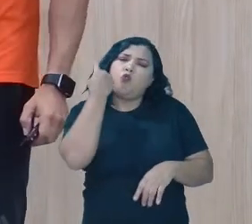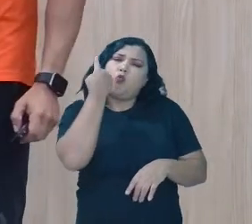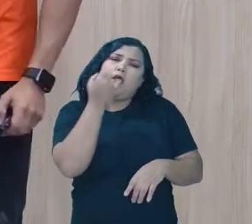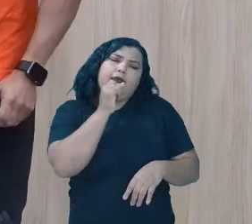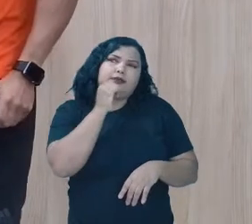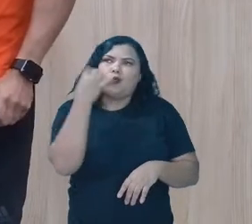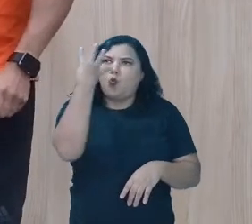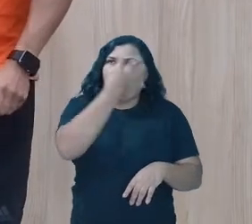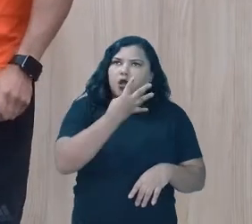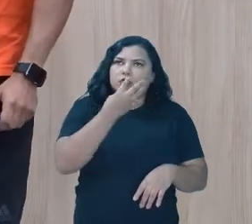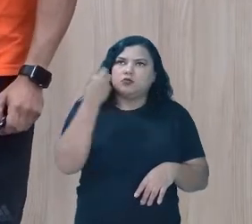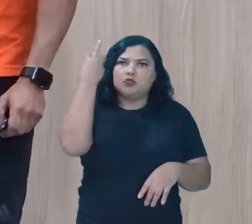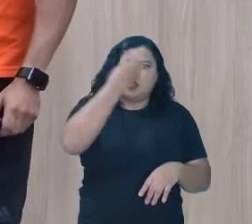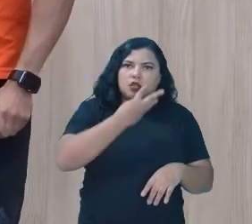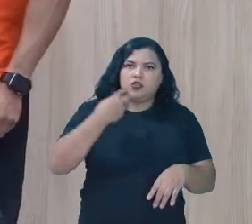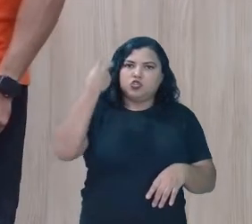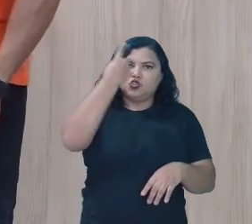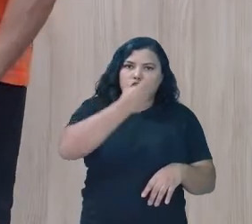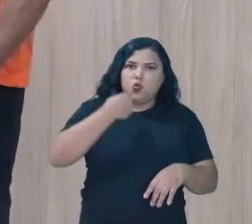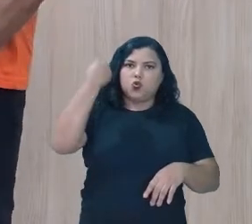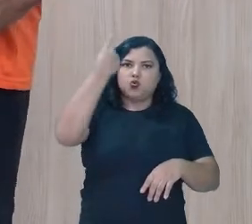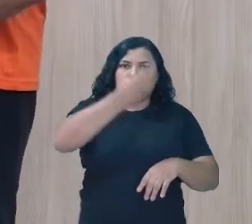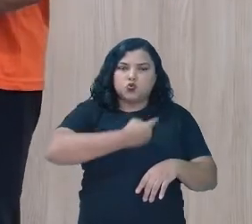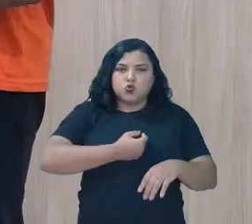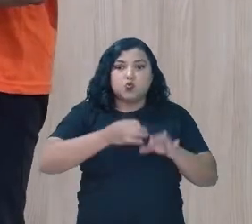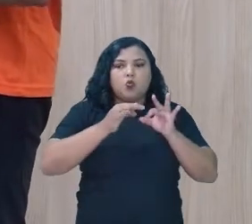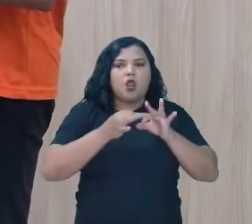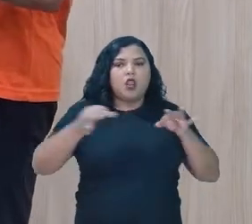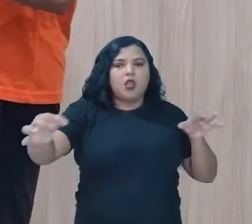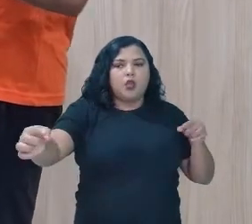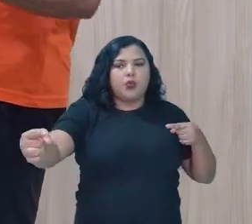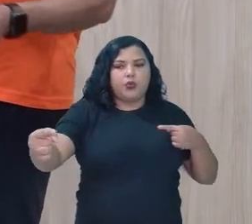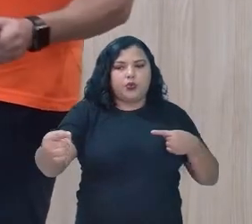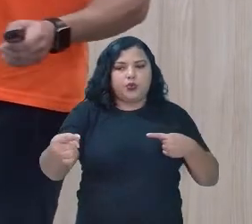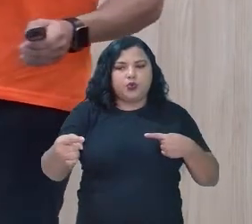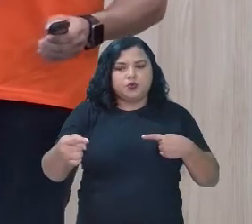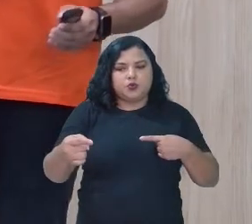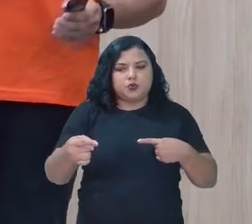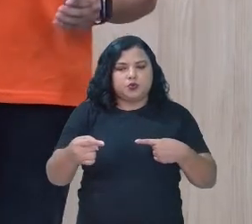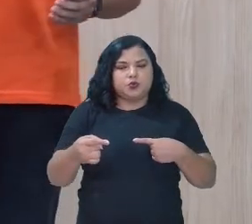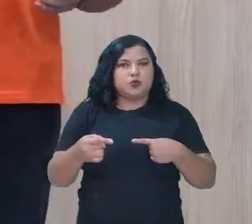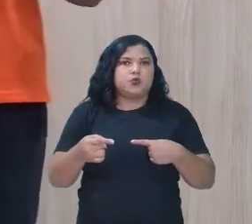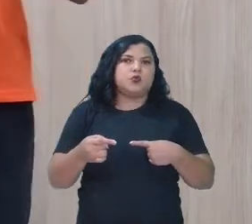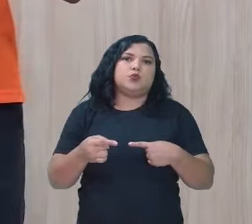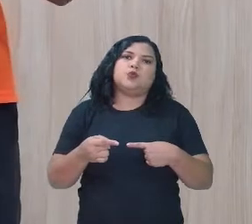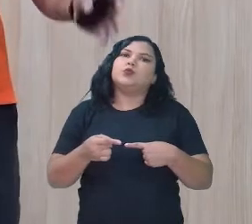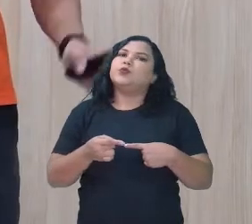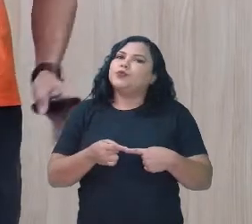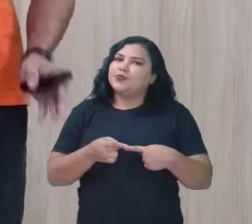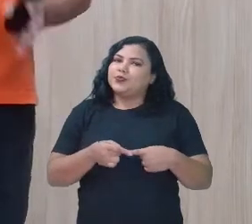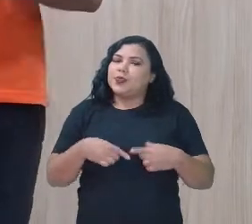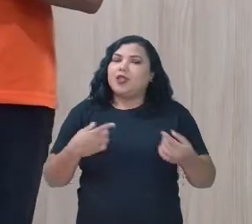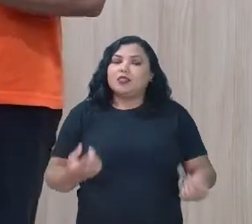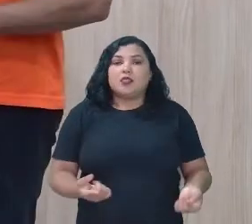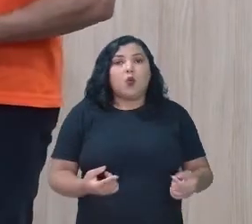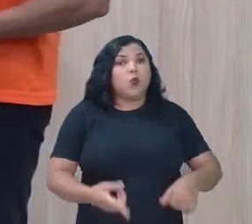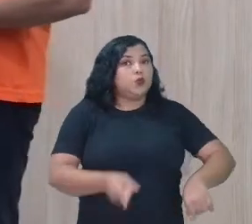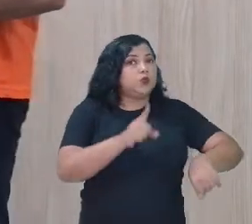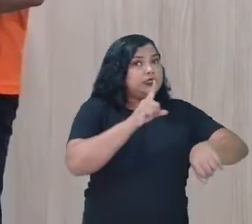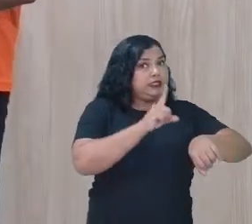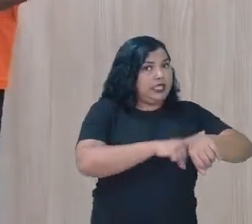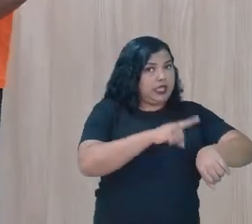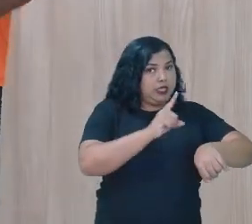vou diminuir a distância, certo? Então, tempo, a gente conclui aí que tempo e